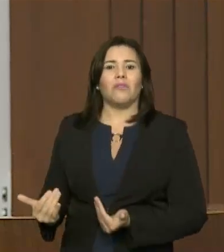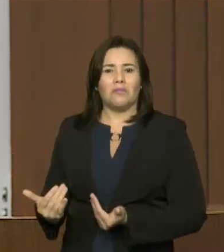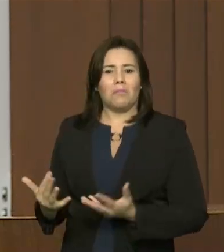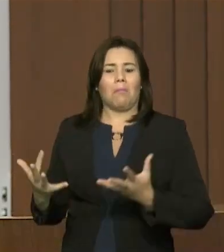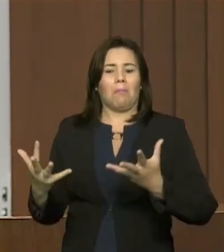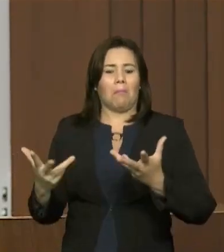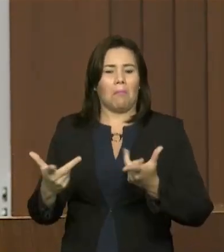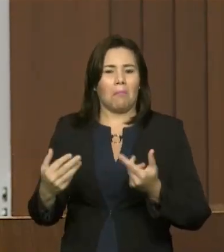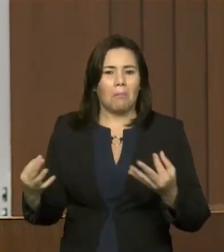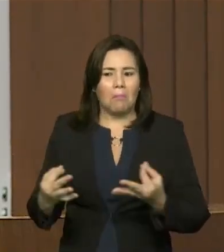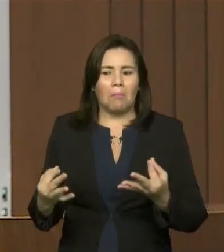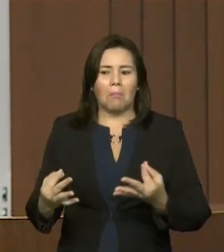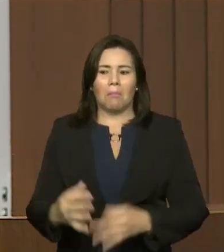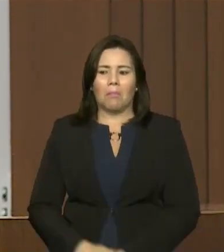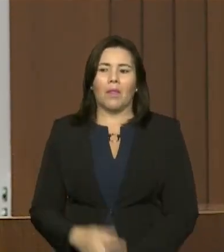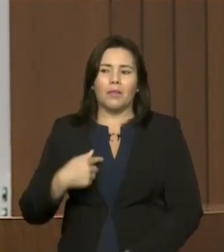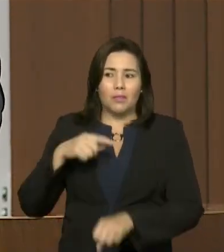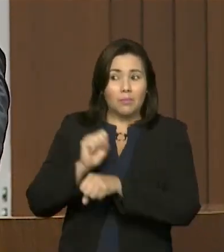se posicionar.